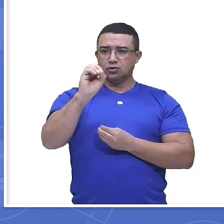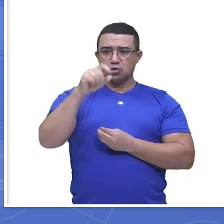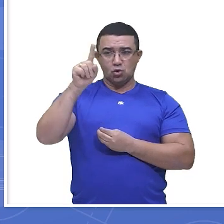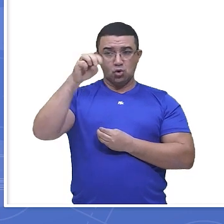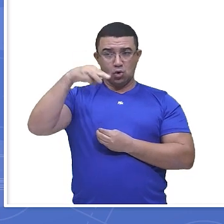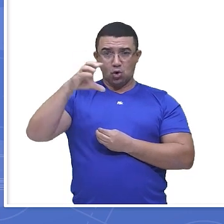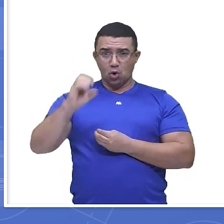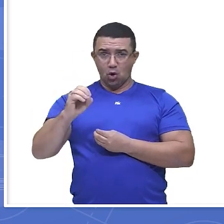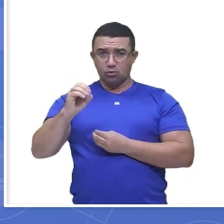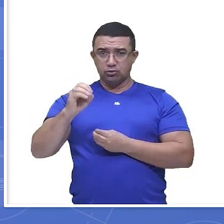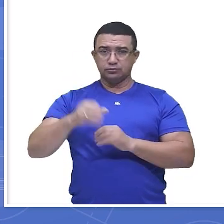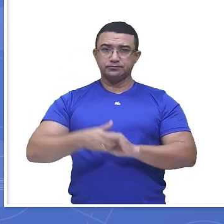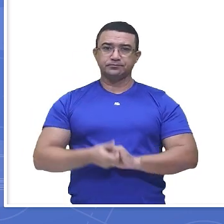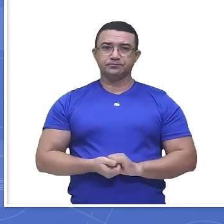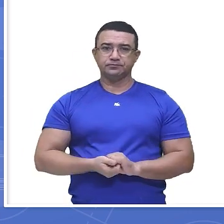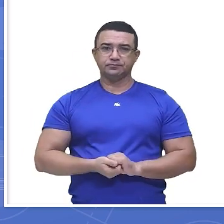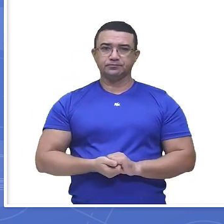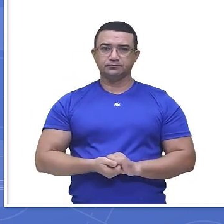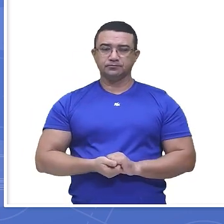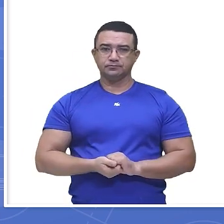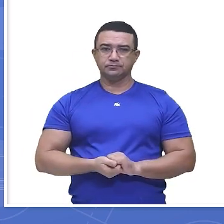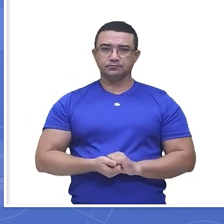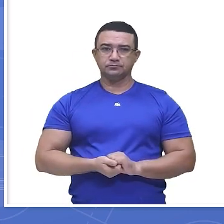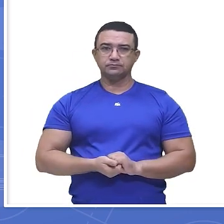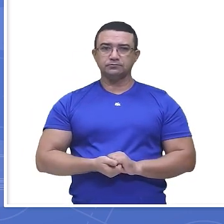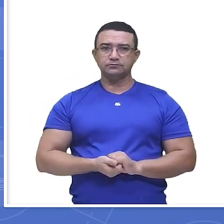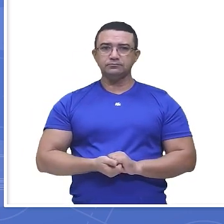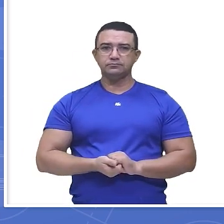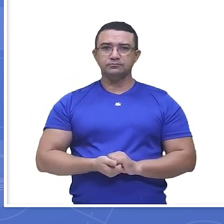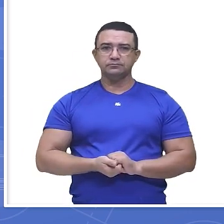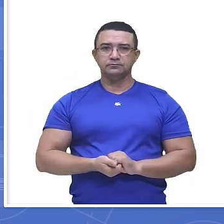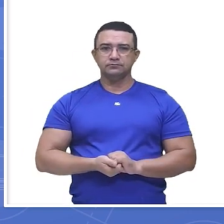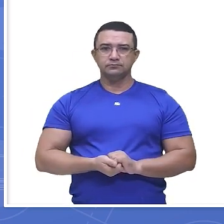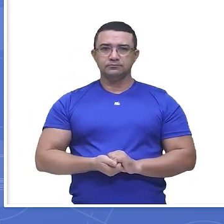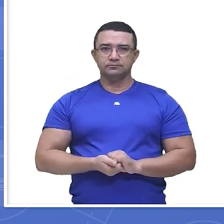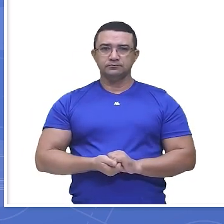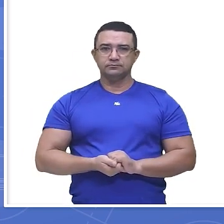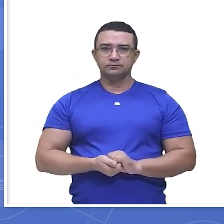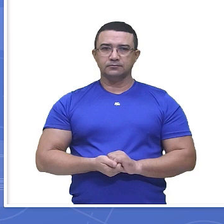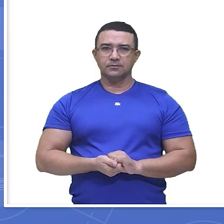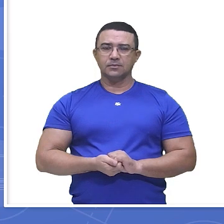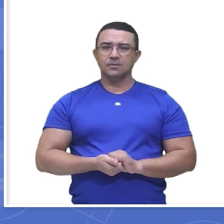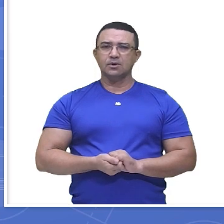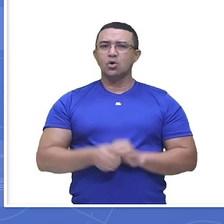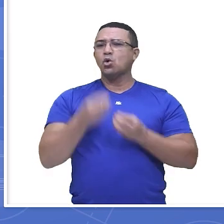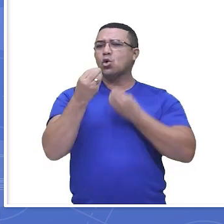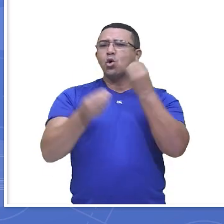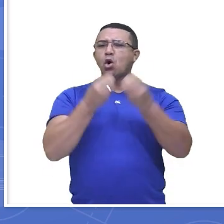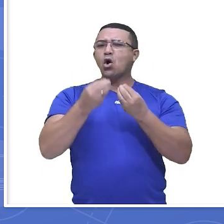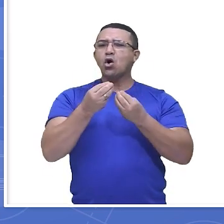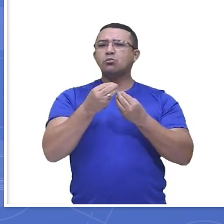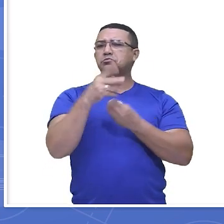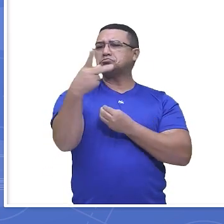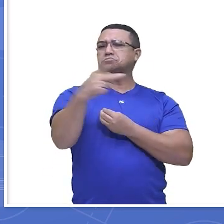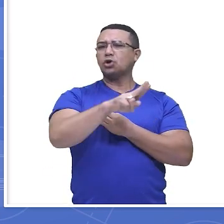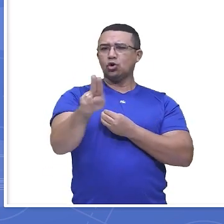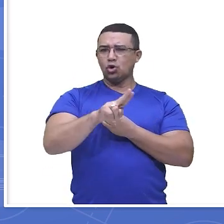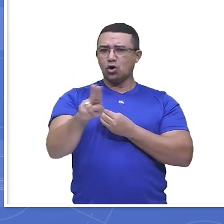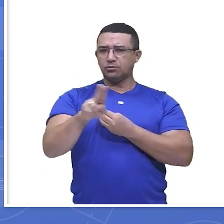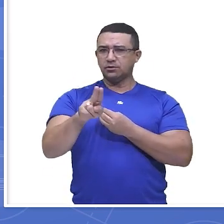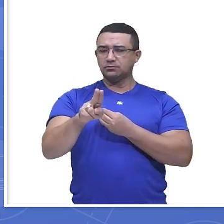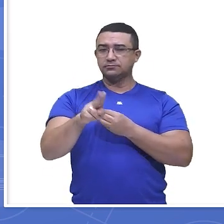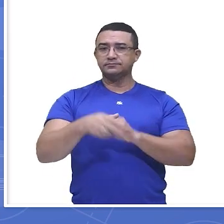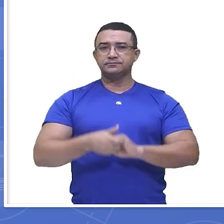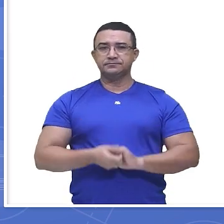claro, o verbo, a desinência verbal, né? Ali era, como te llamas, no informal, né?